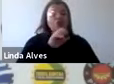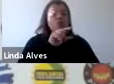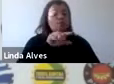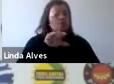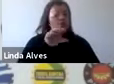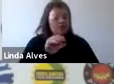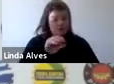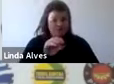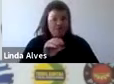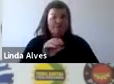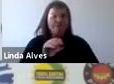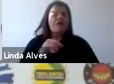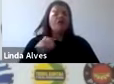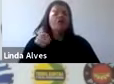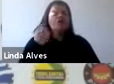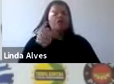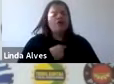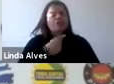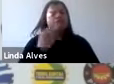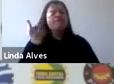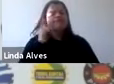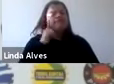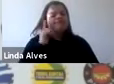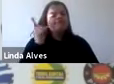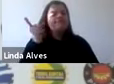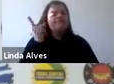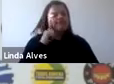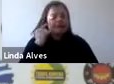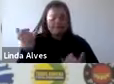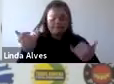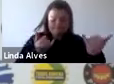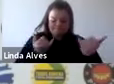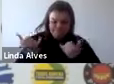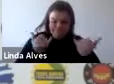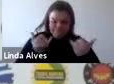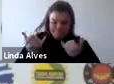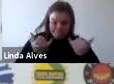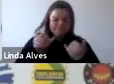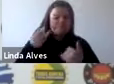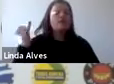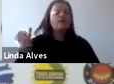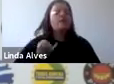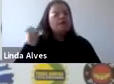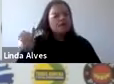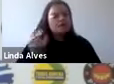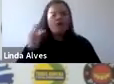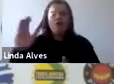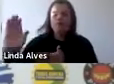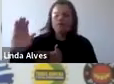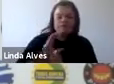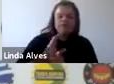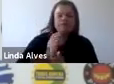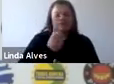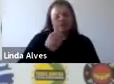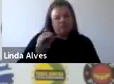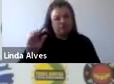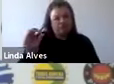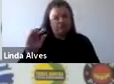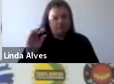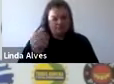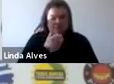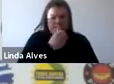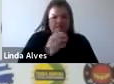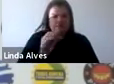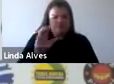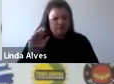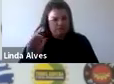aqui, você tem diariamente, né, reiterado aqui a importância dos auxílios emergenciais para as pessoas,